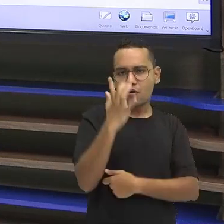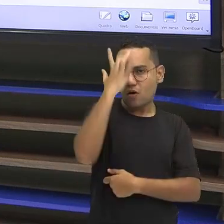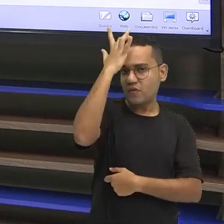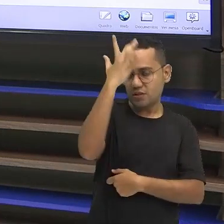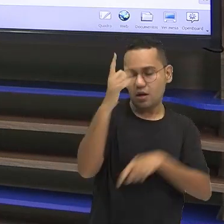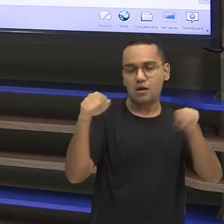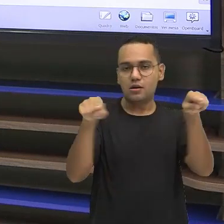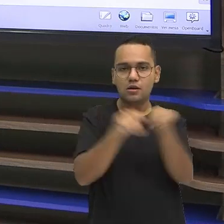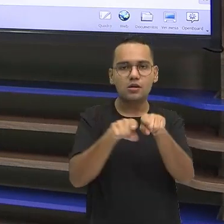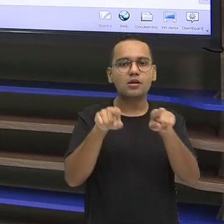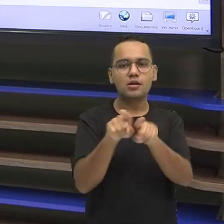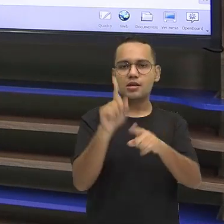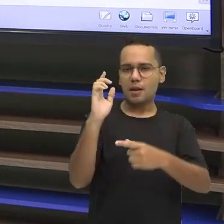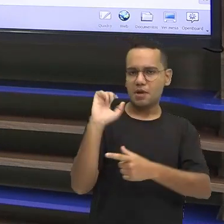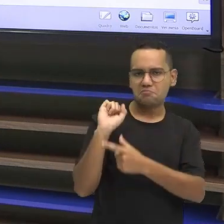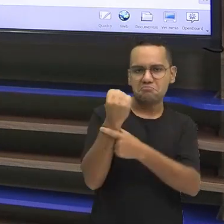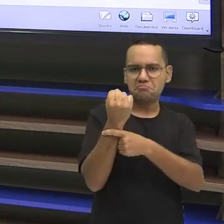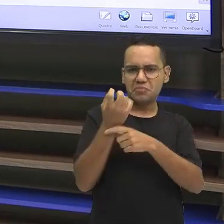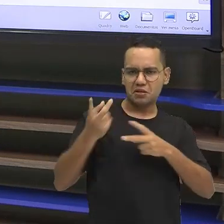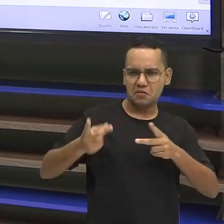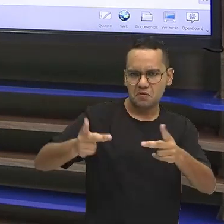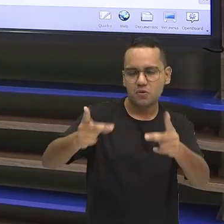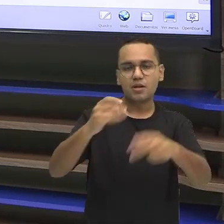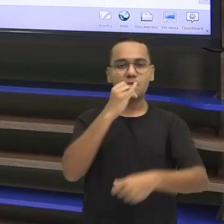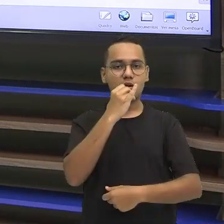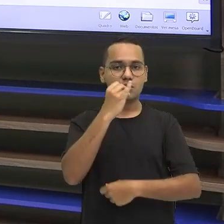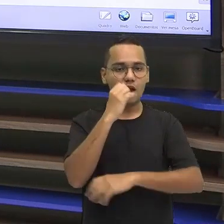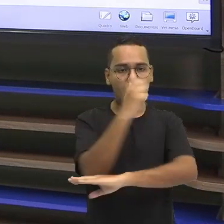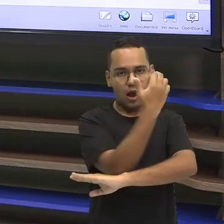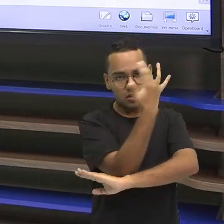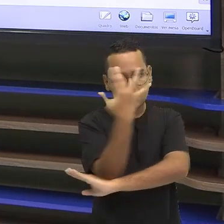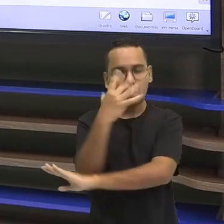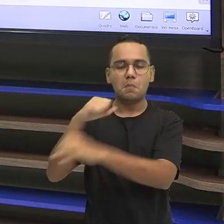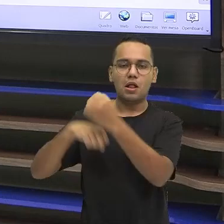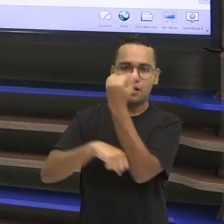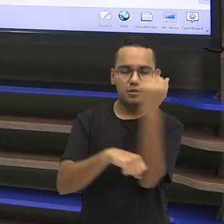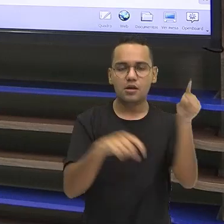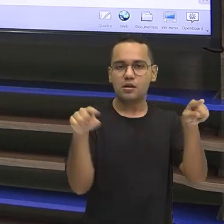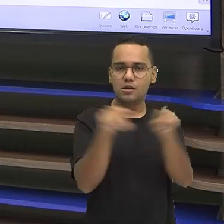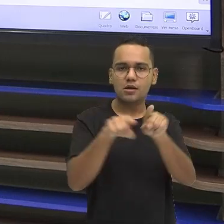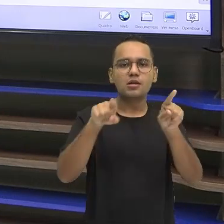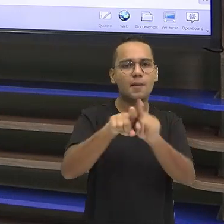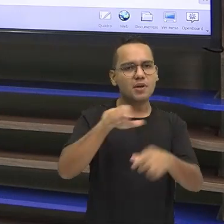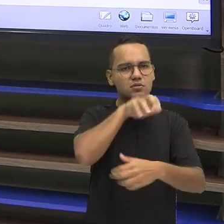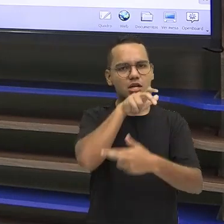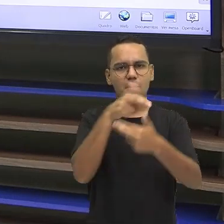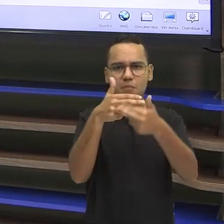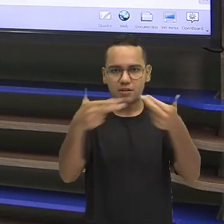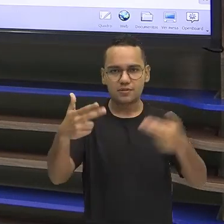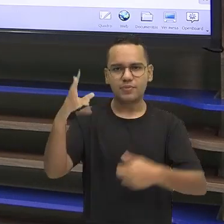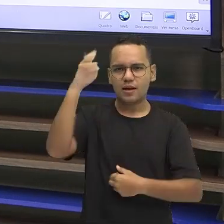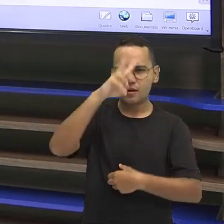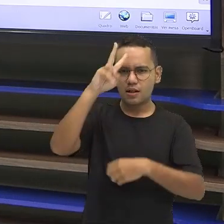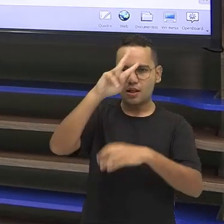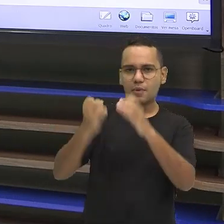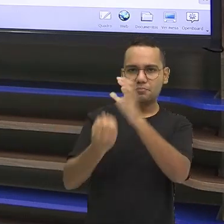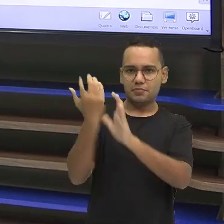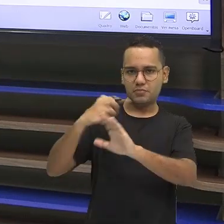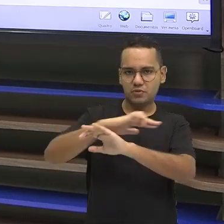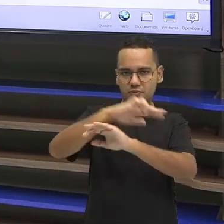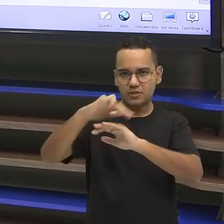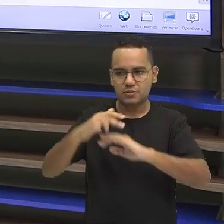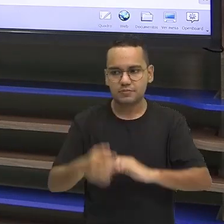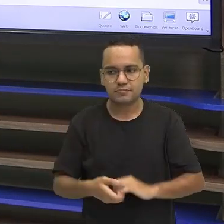e consegue sobreviver, tanto as plantas quanto os animais também da vegetação, né? Na verdade, do bioma do Cerrado,